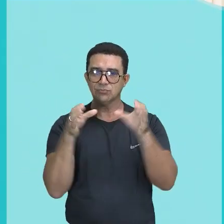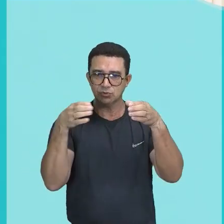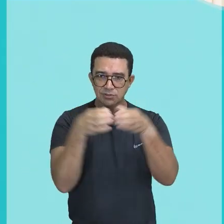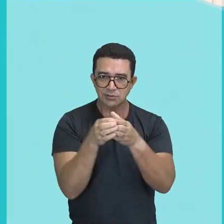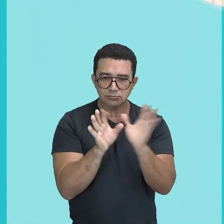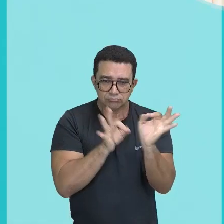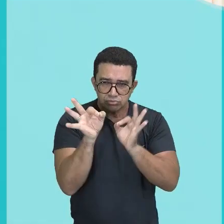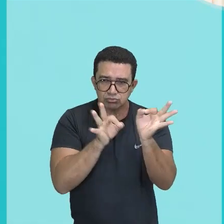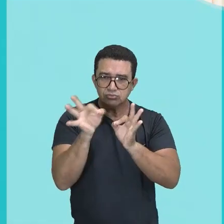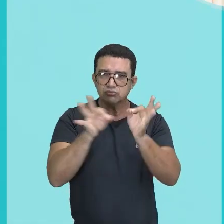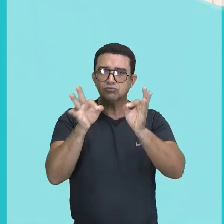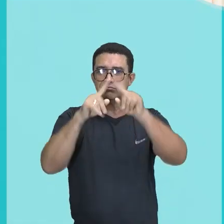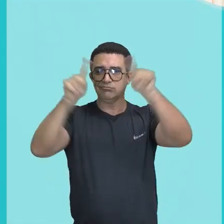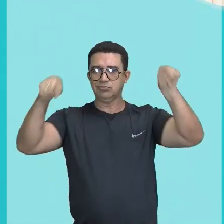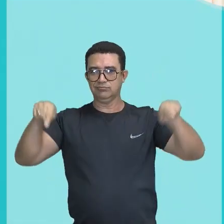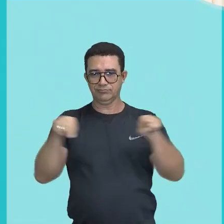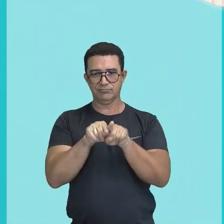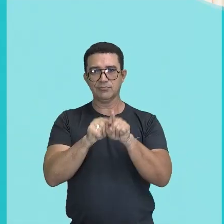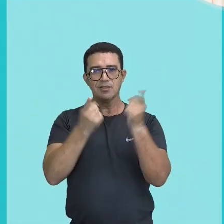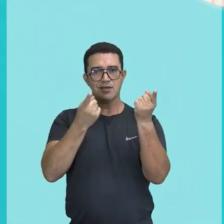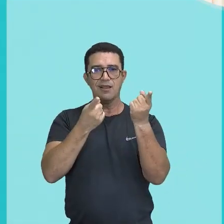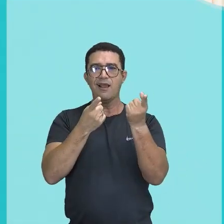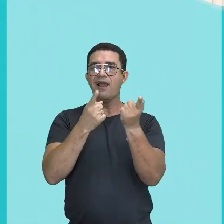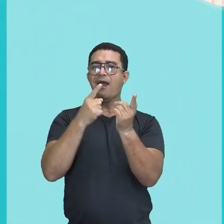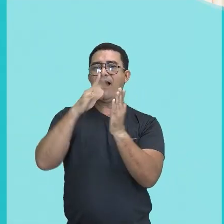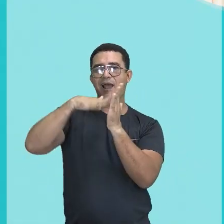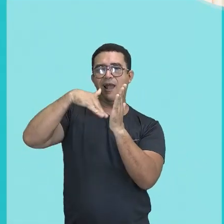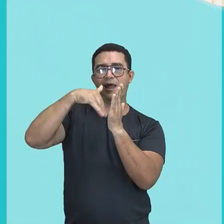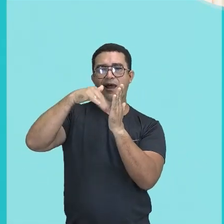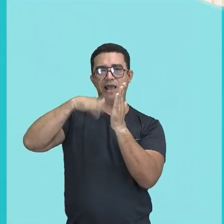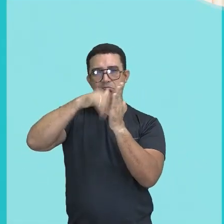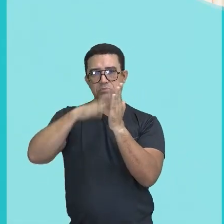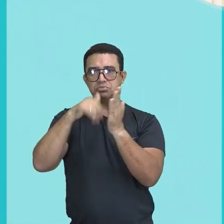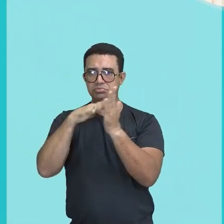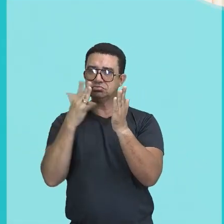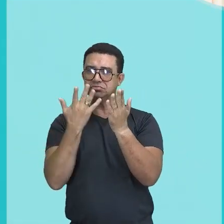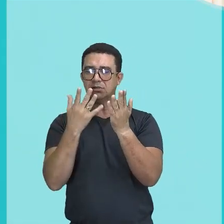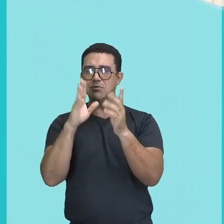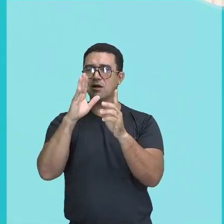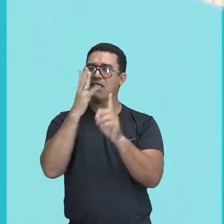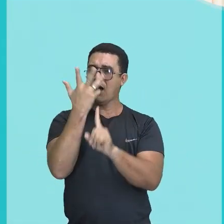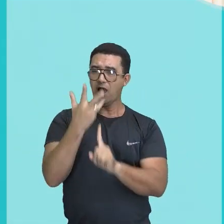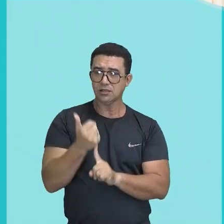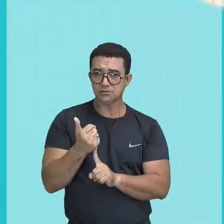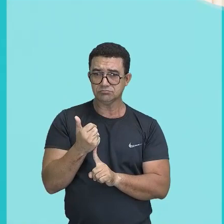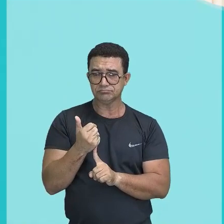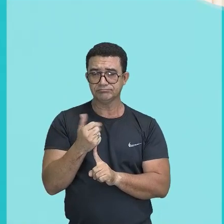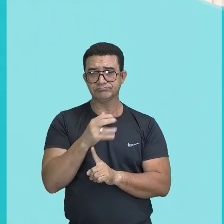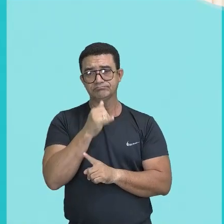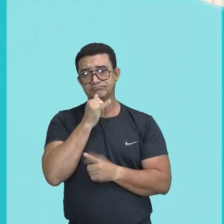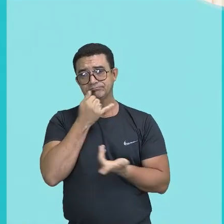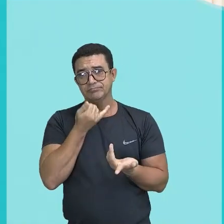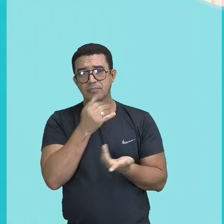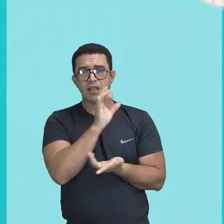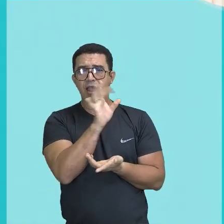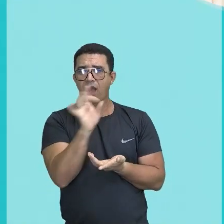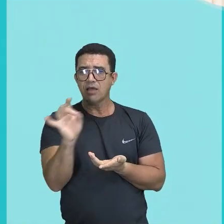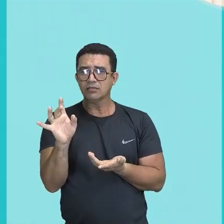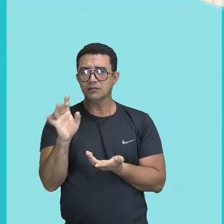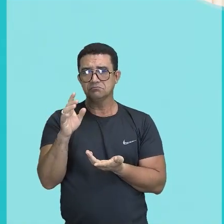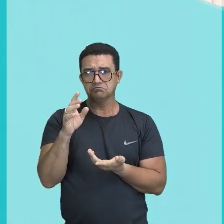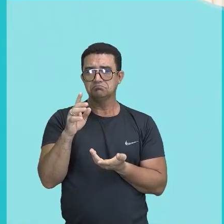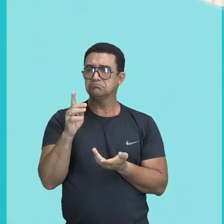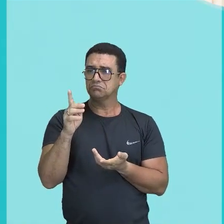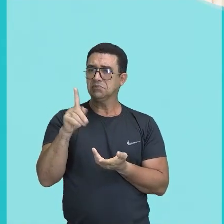coletiva e cada um de vocês tem um celular que utiliza aí a